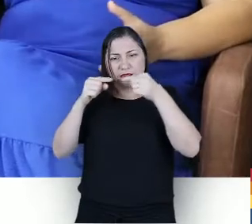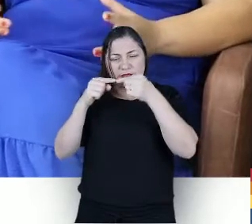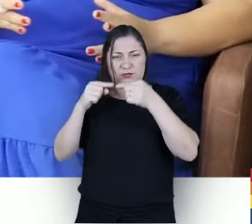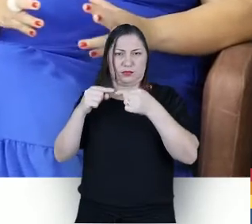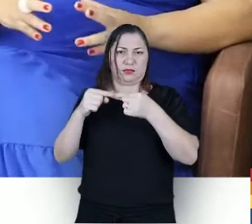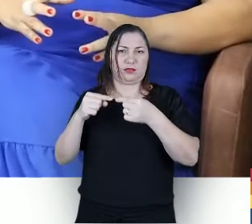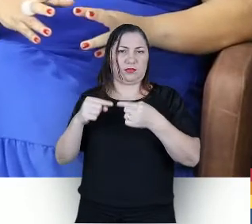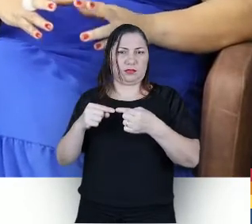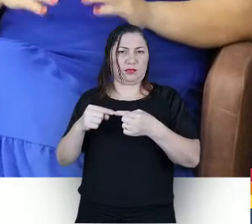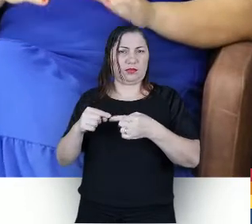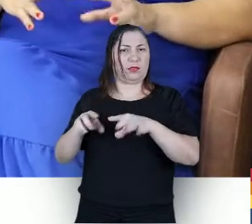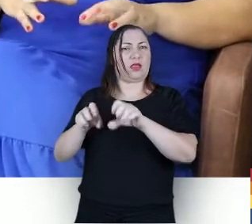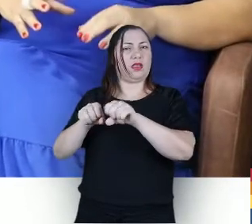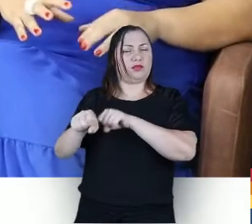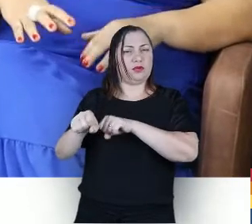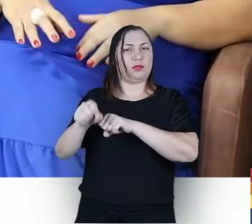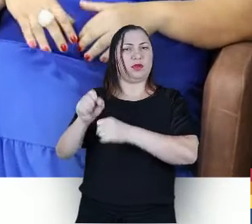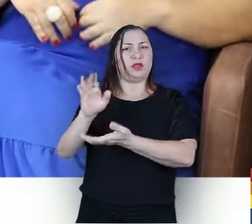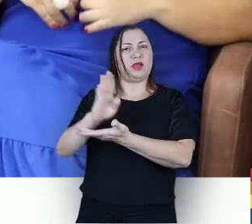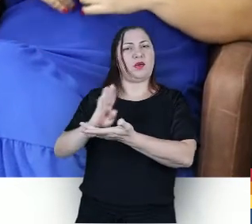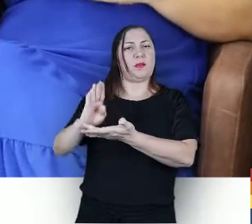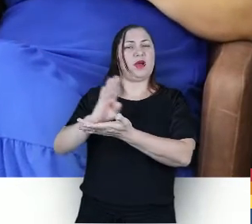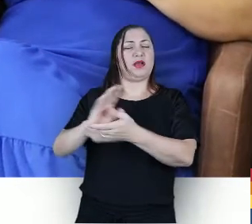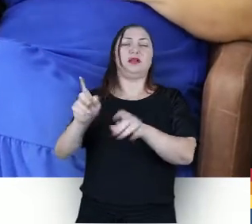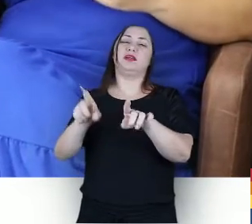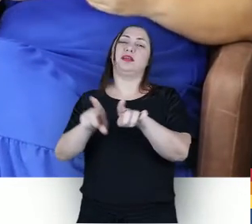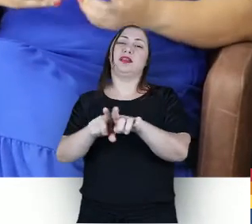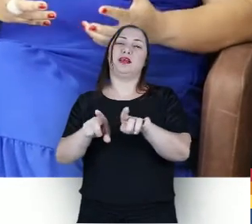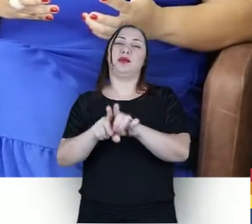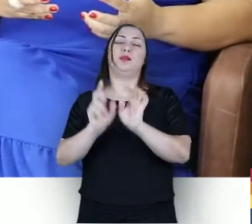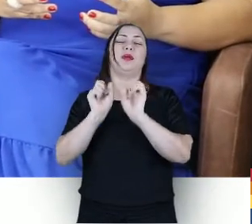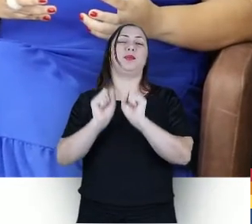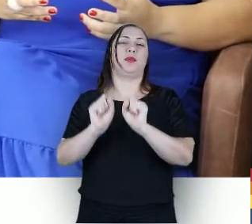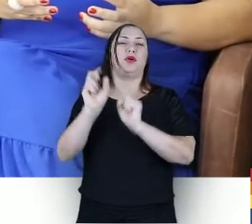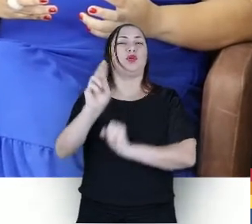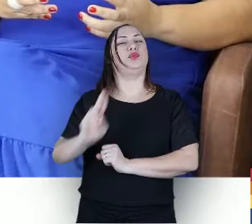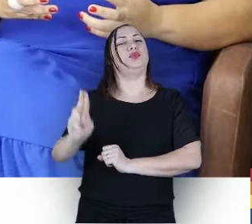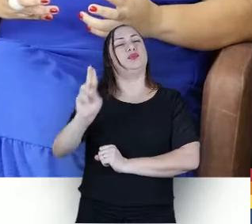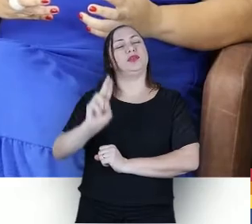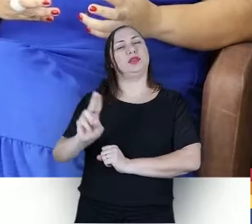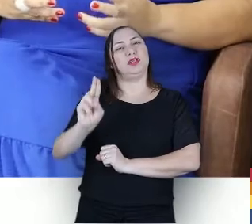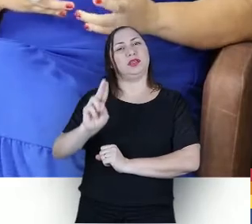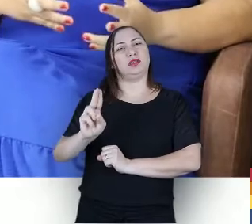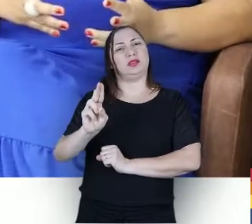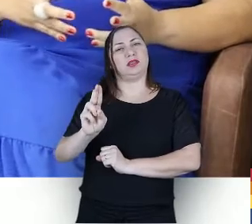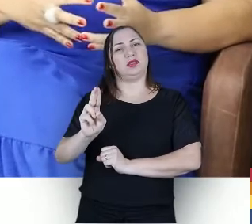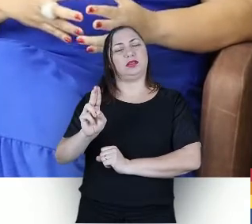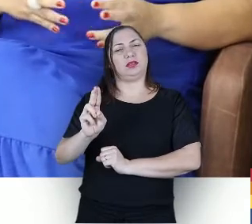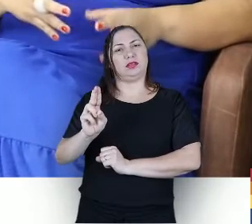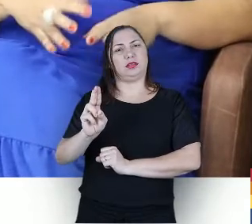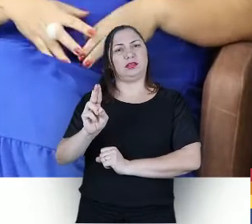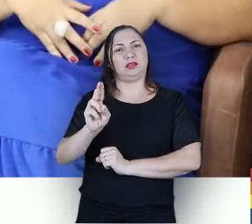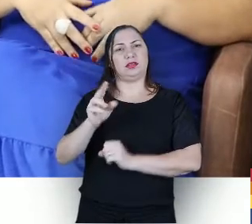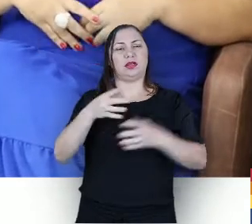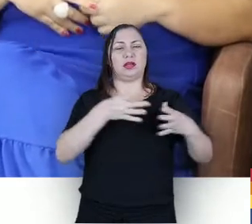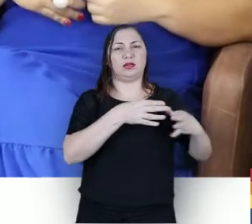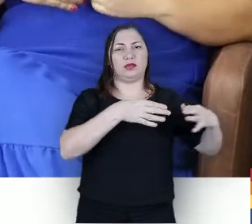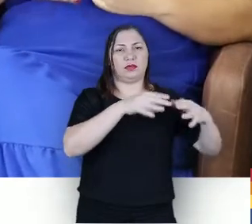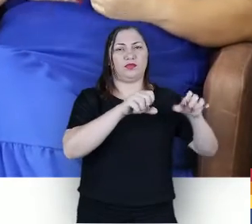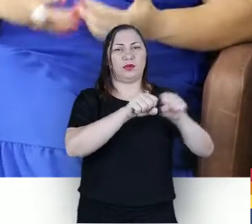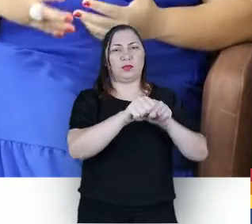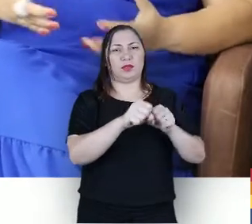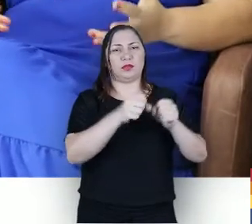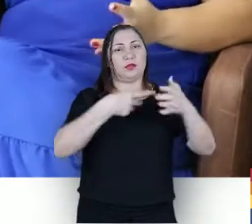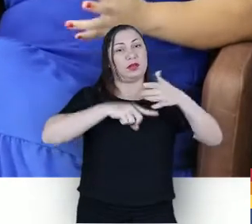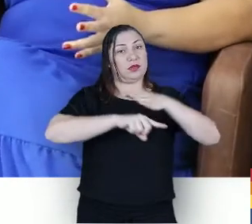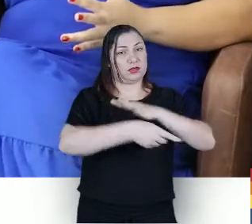currículo. Então, a gente trabalha com os conteúdos que são inerentes